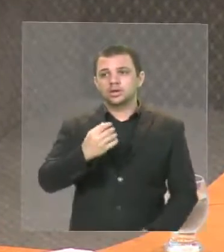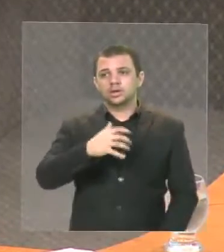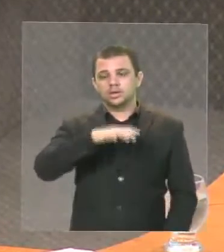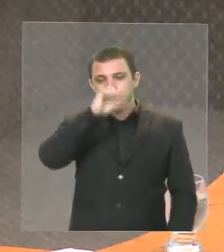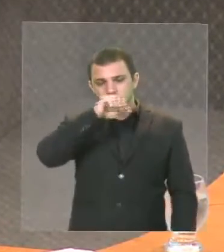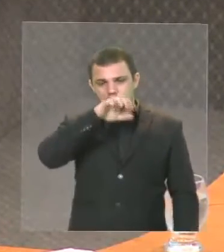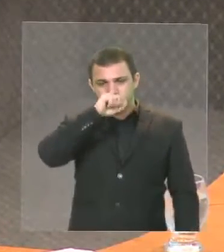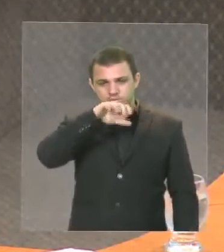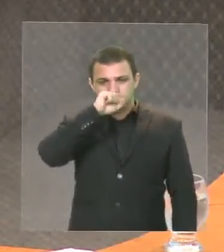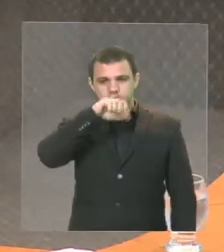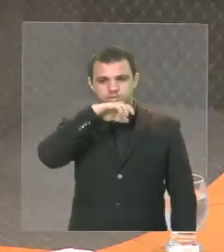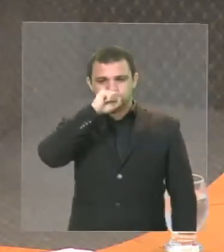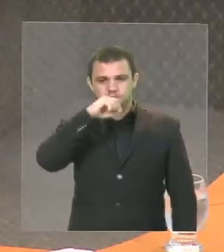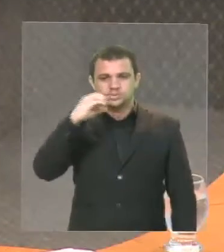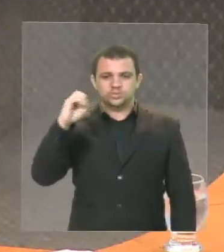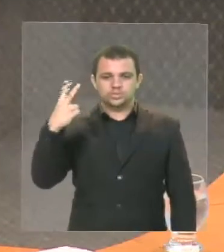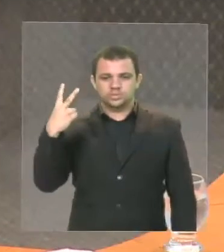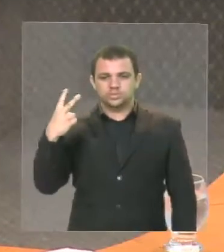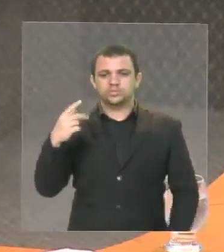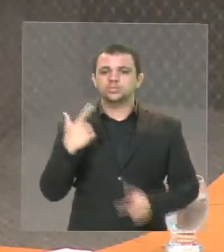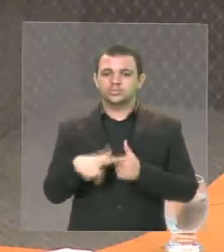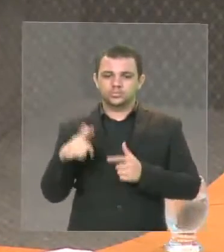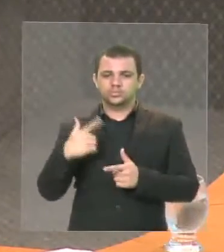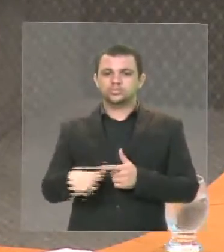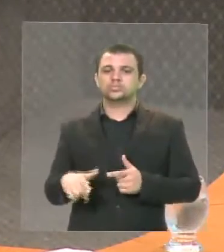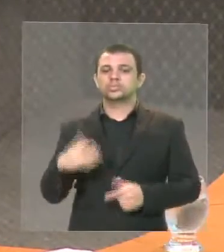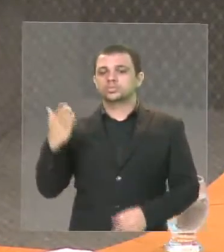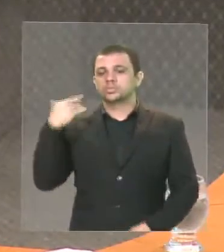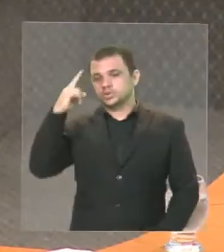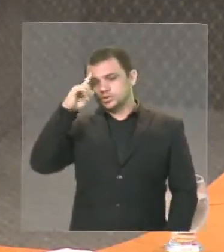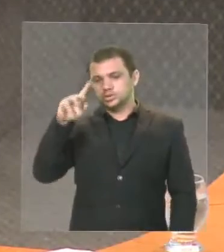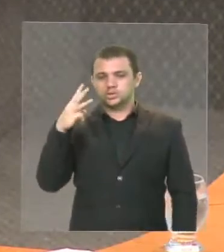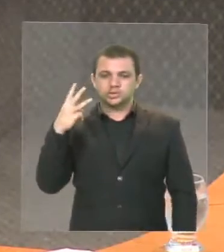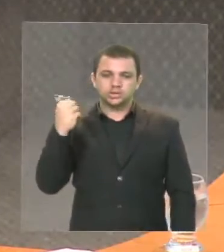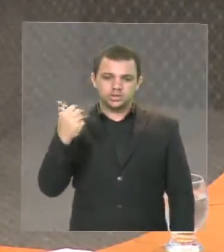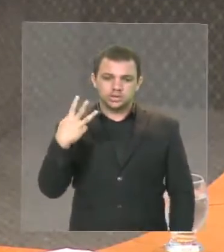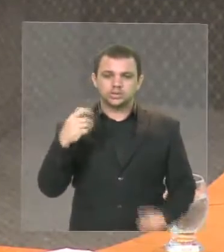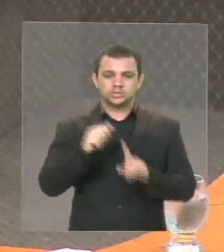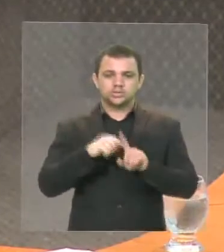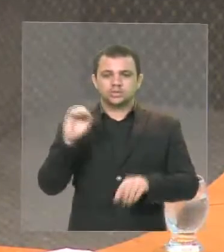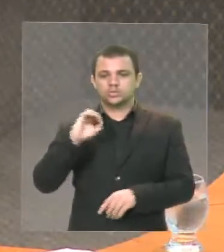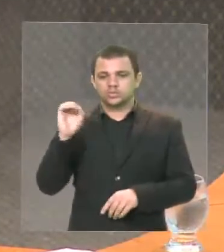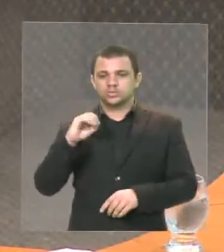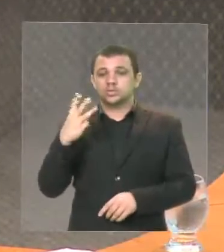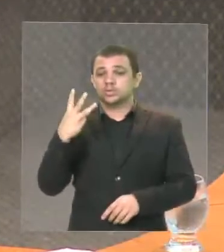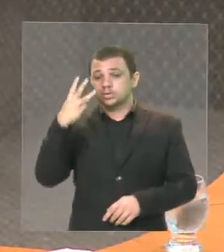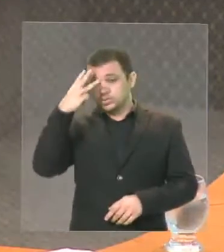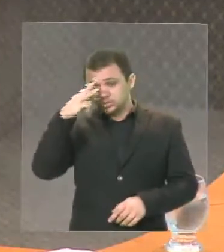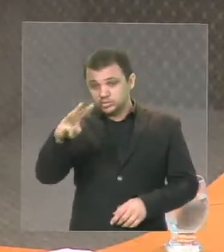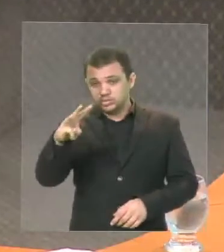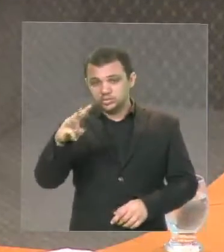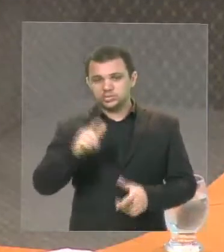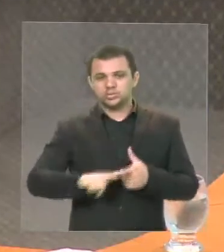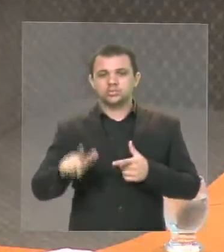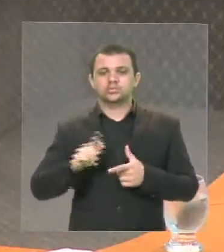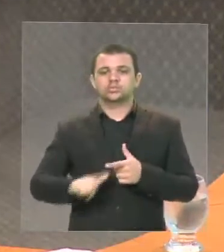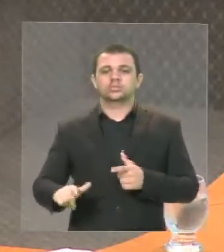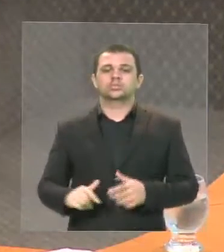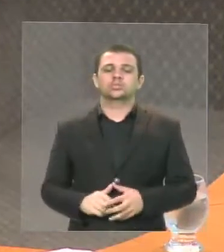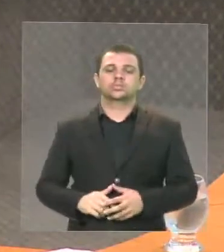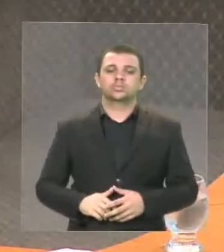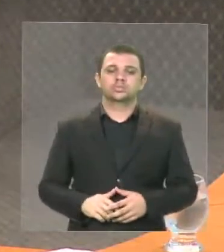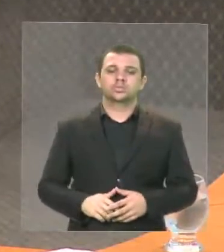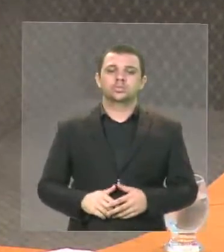dia 13 de outubro. Em 3 dias, segundo me denunciaram, aí depois fala, deputado César Pires, a